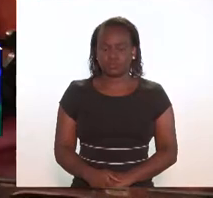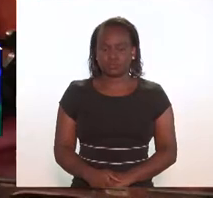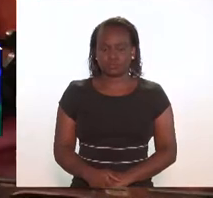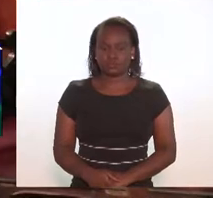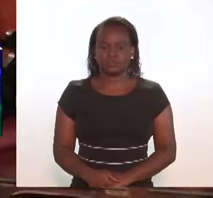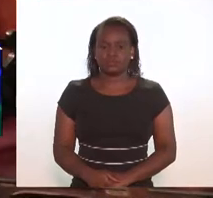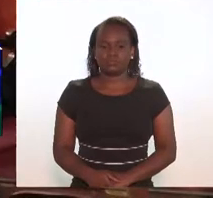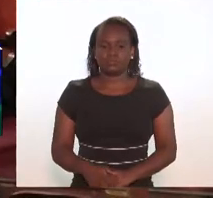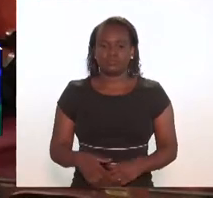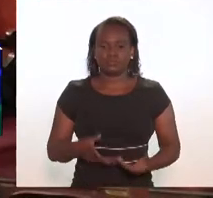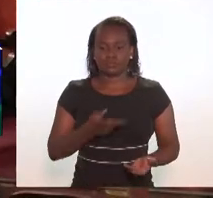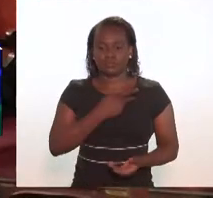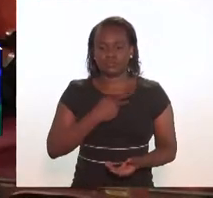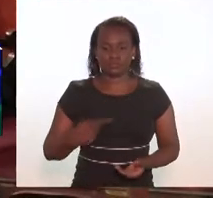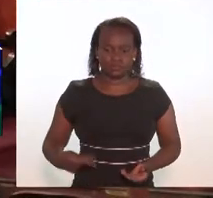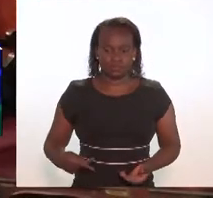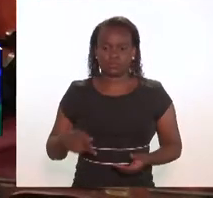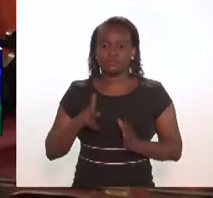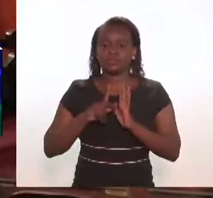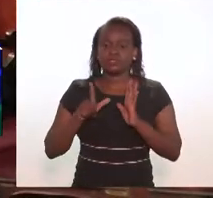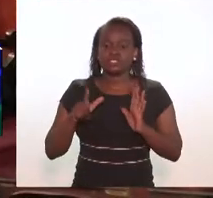Desculpa, presidente. Qual o número do projeto?